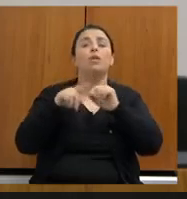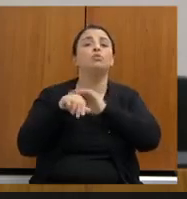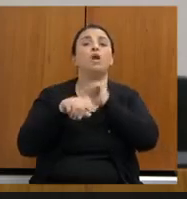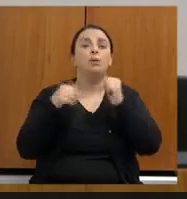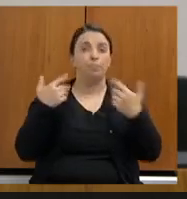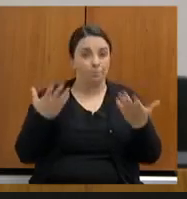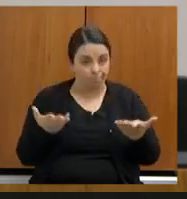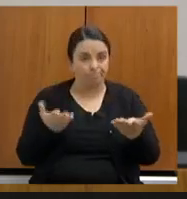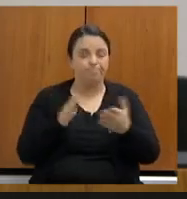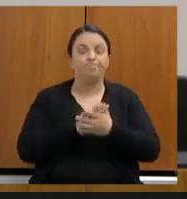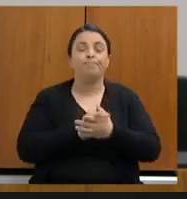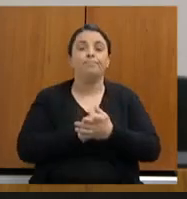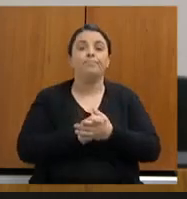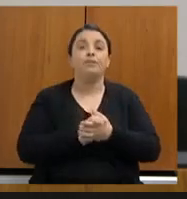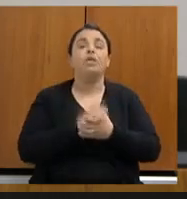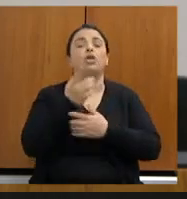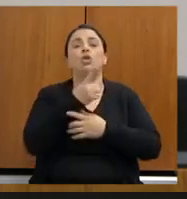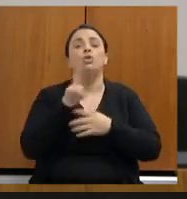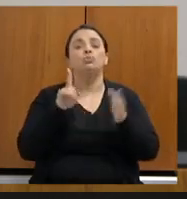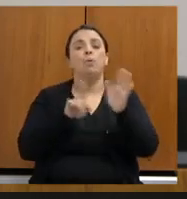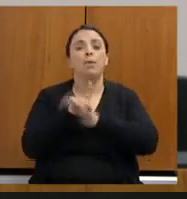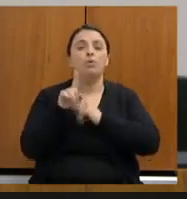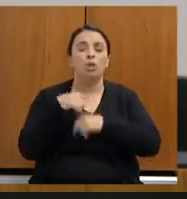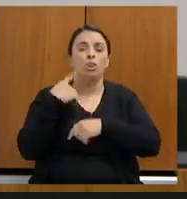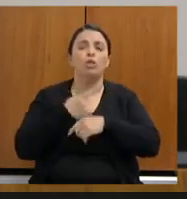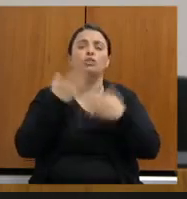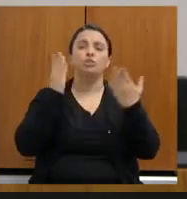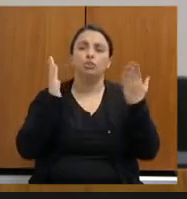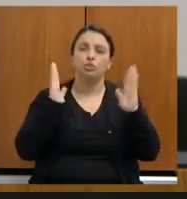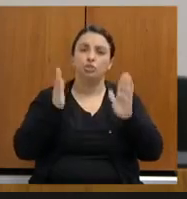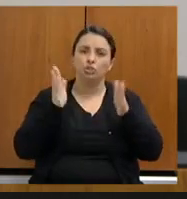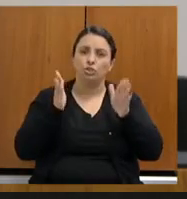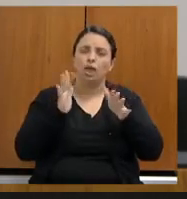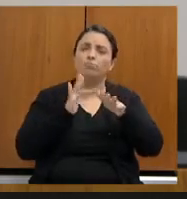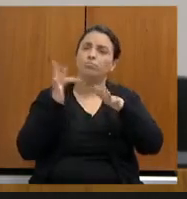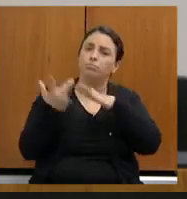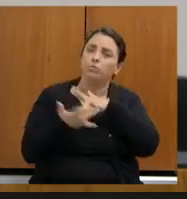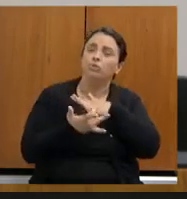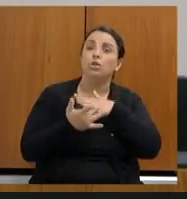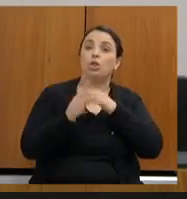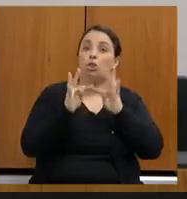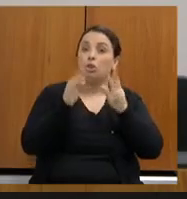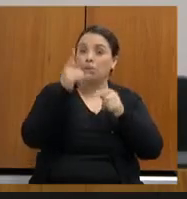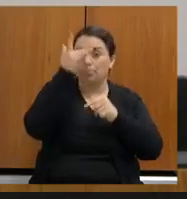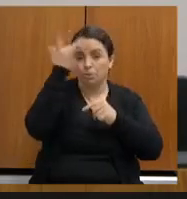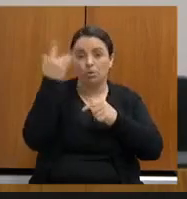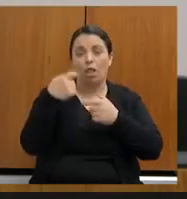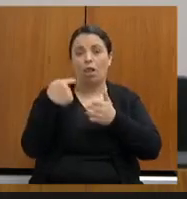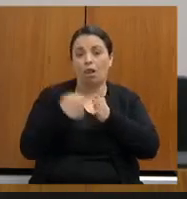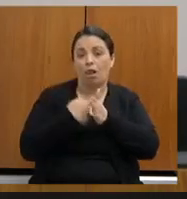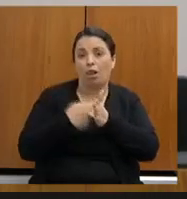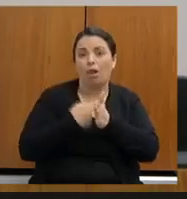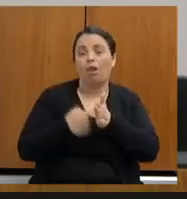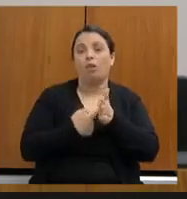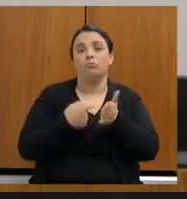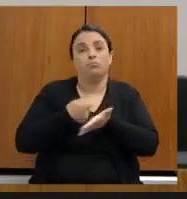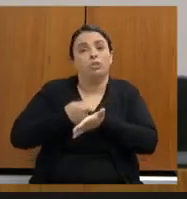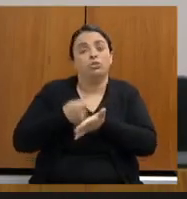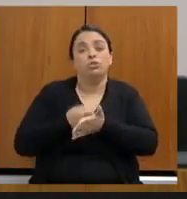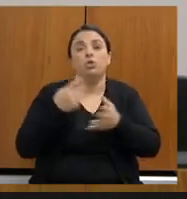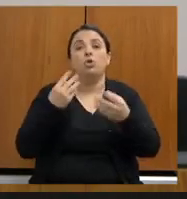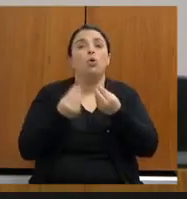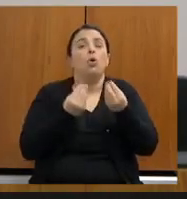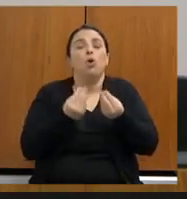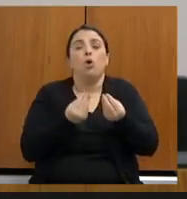e as nossas redes sociais já estamos sendo cobrados constantemente é o que o comando tem